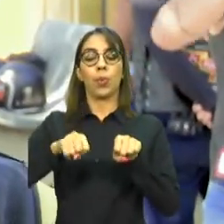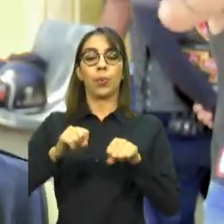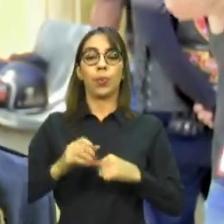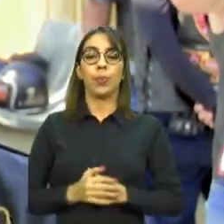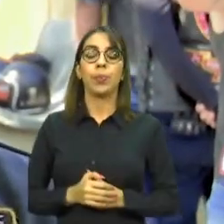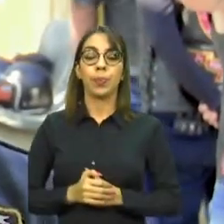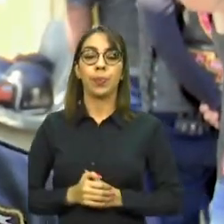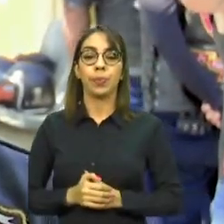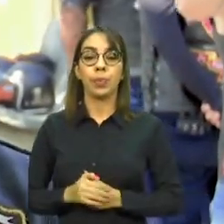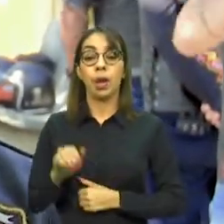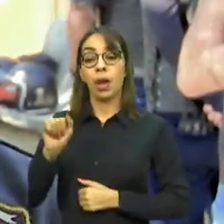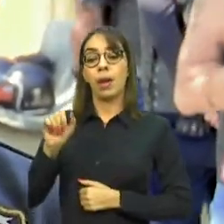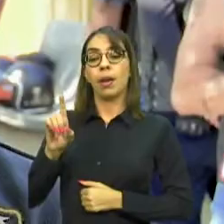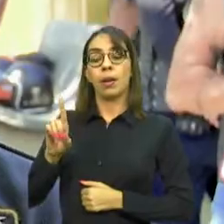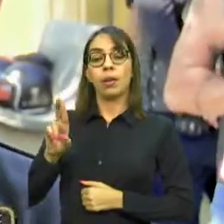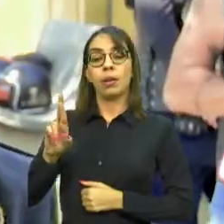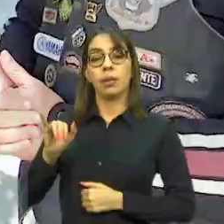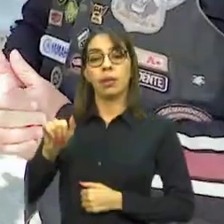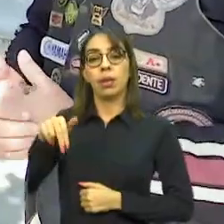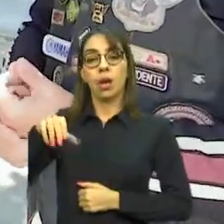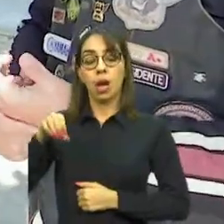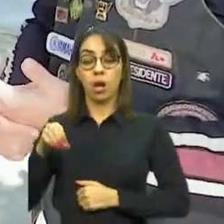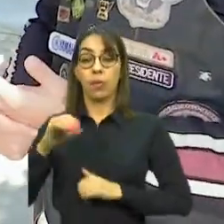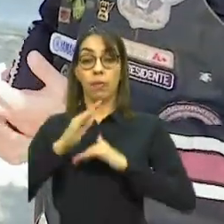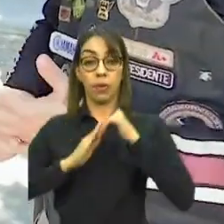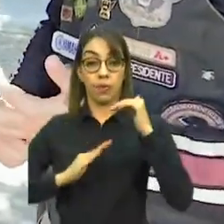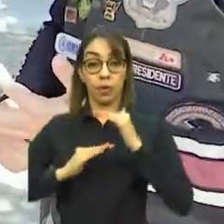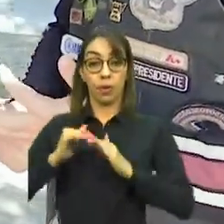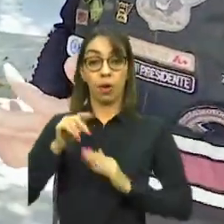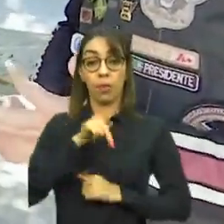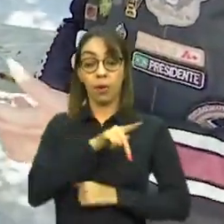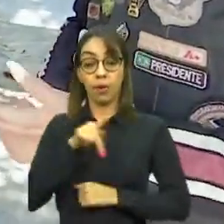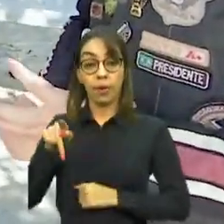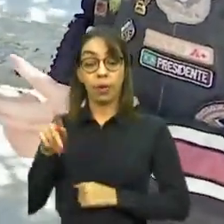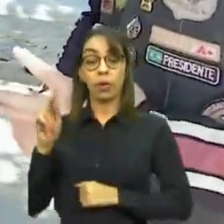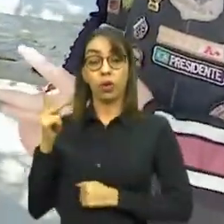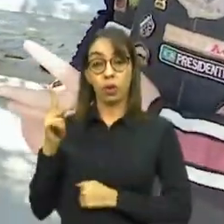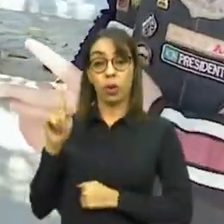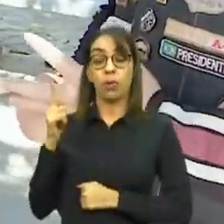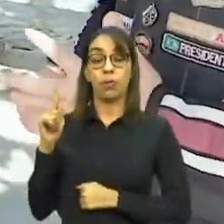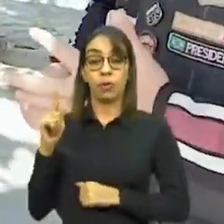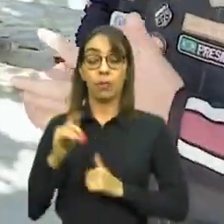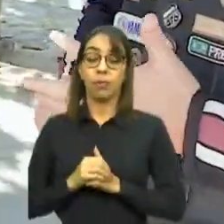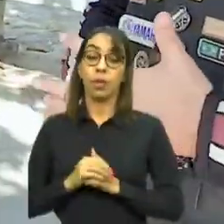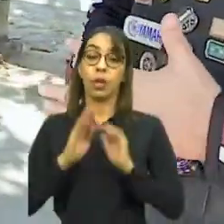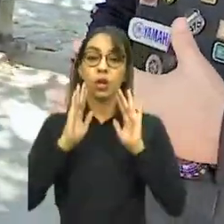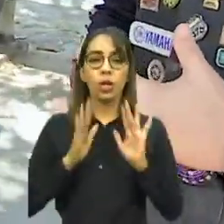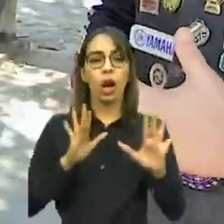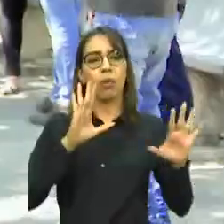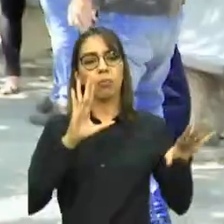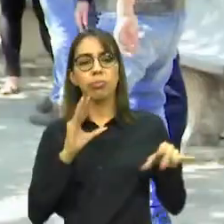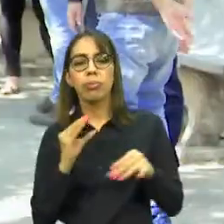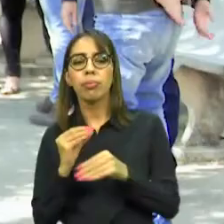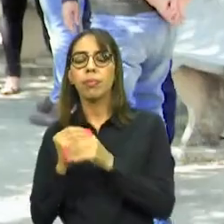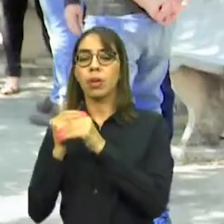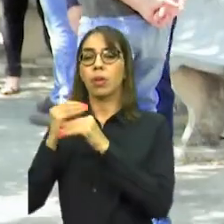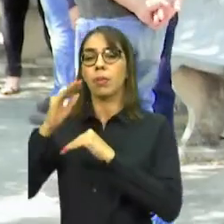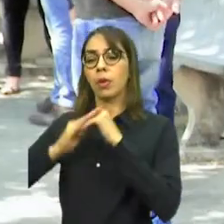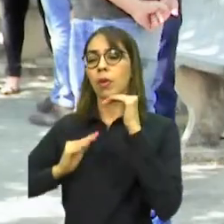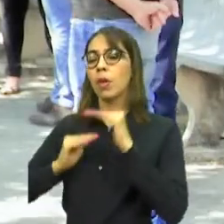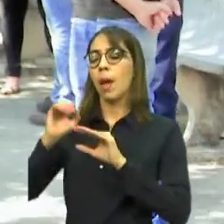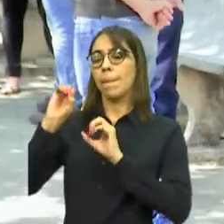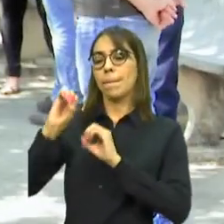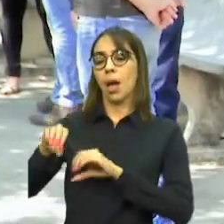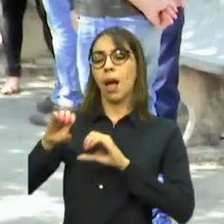Adriano Rodrigues é professor de História e Geografia e aliou os ensinamentos à paixão por motociclismo. A gente passa